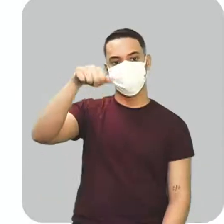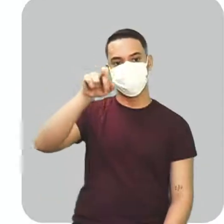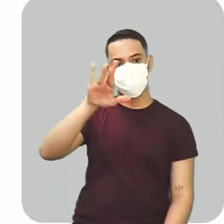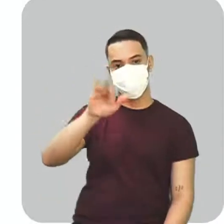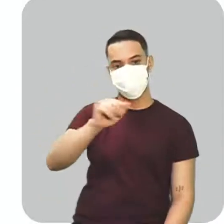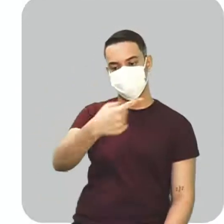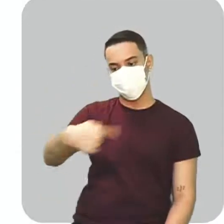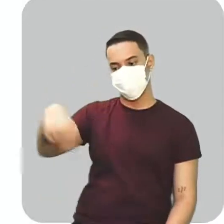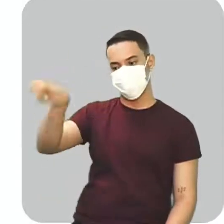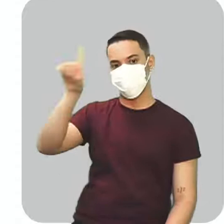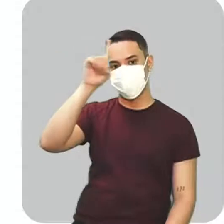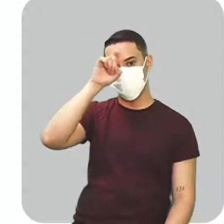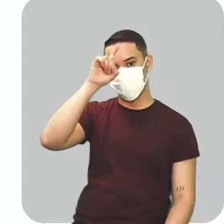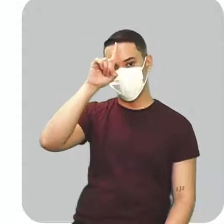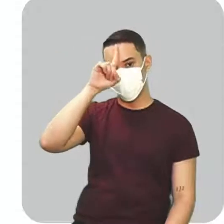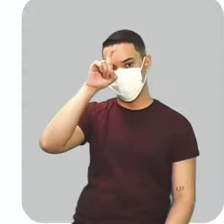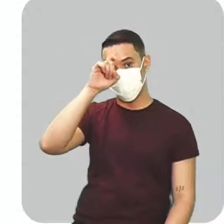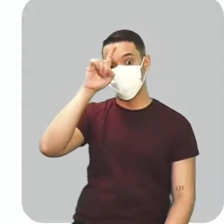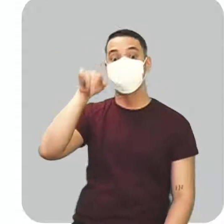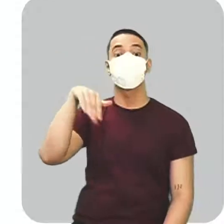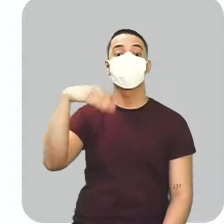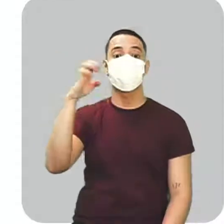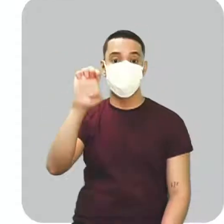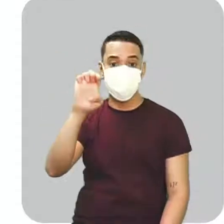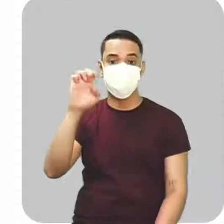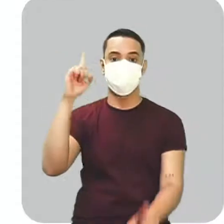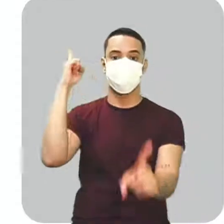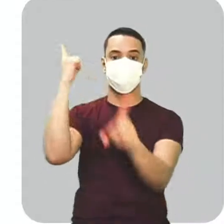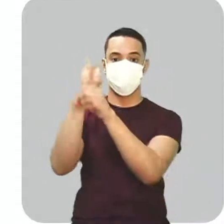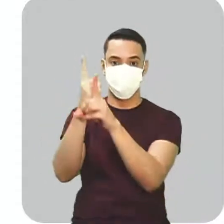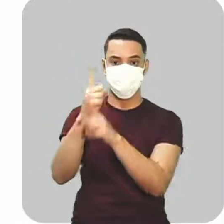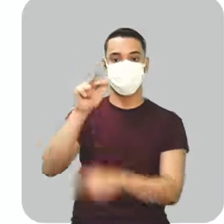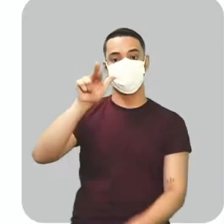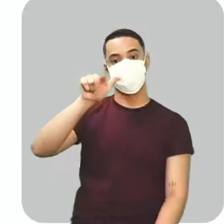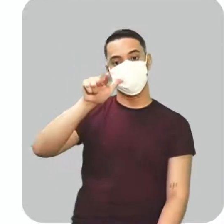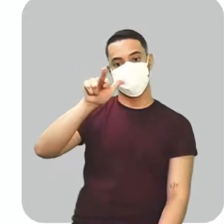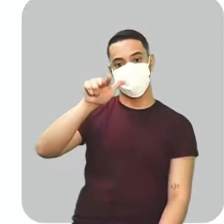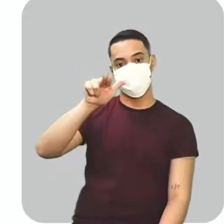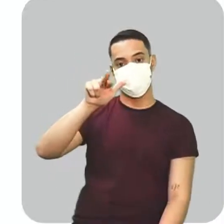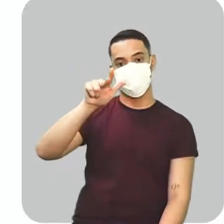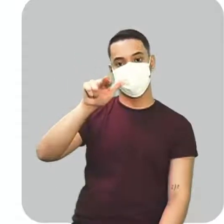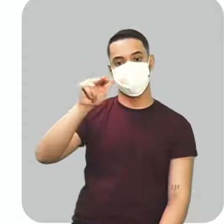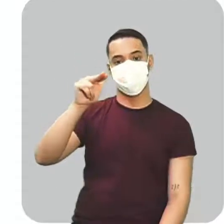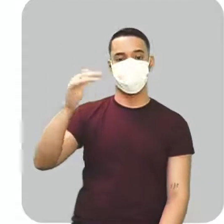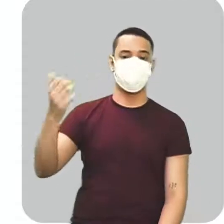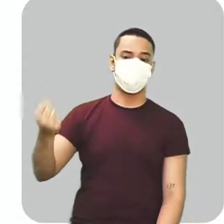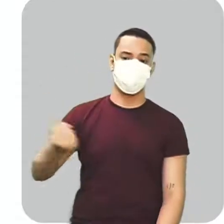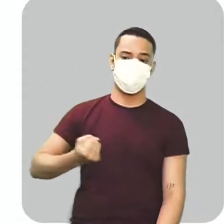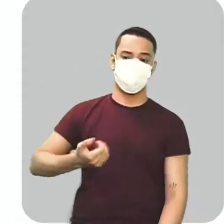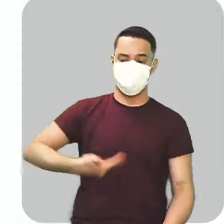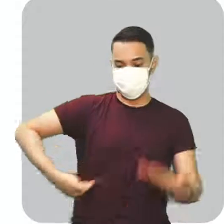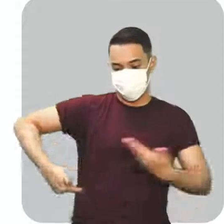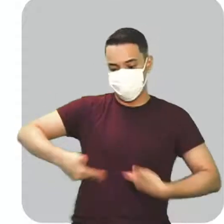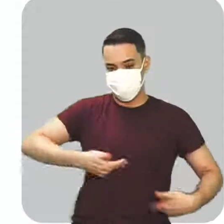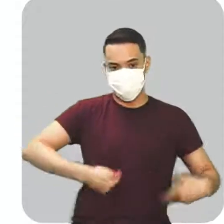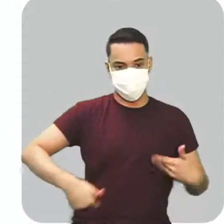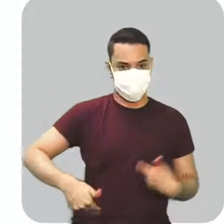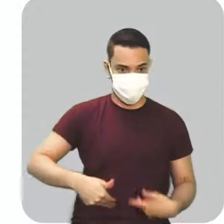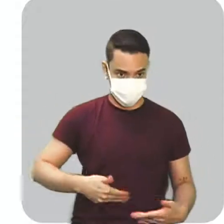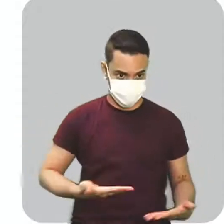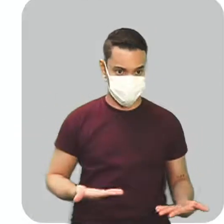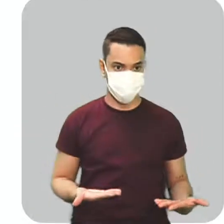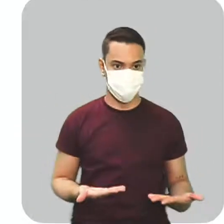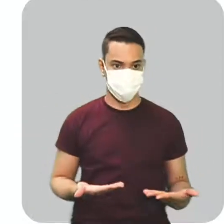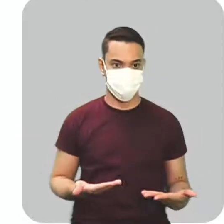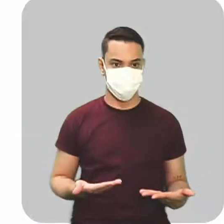foi ao hospital e encontrou o irmão ferido. Ó, aqui